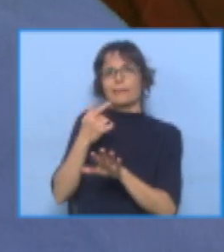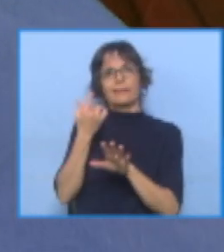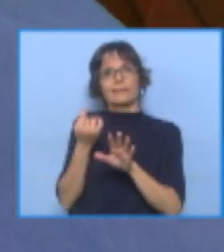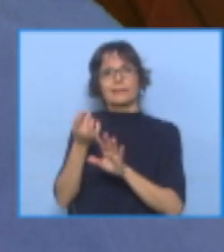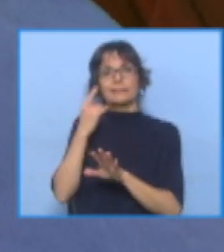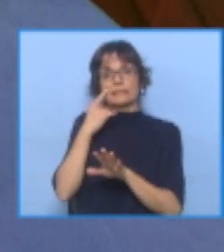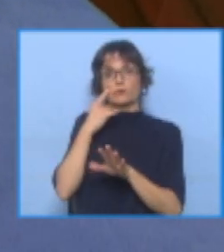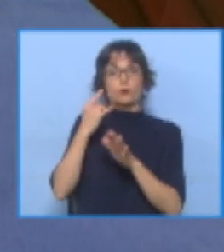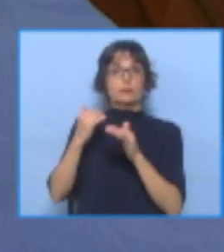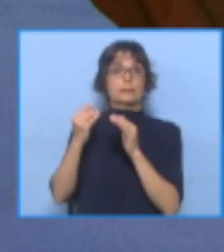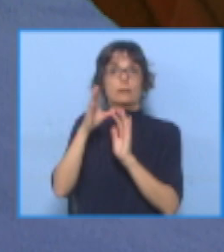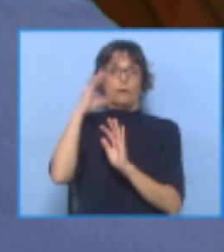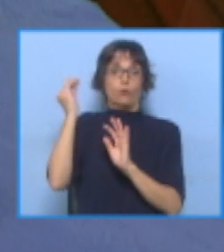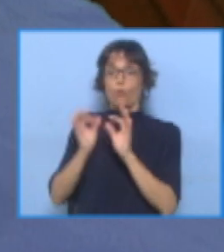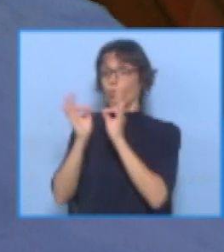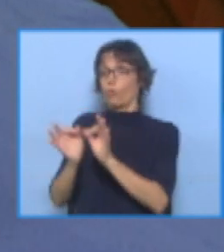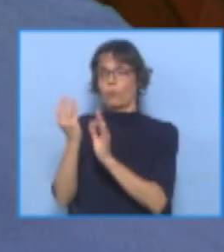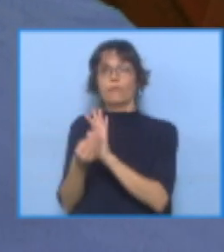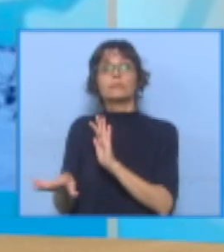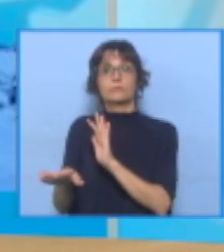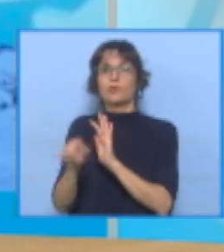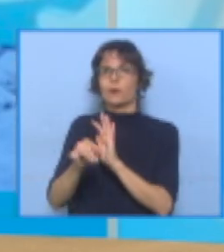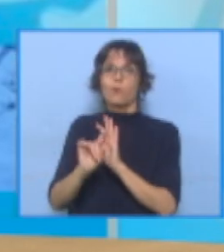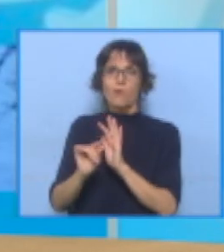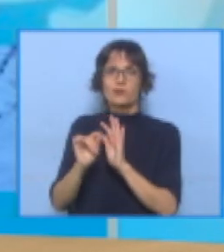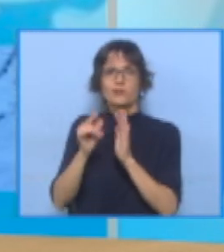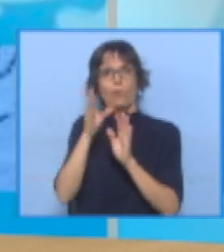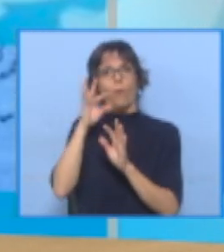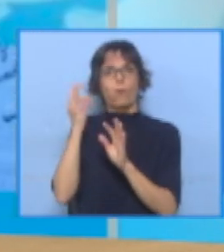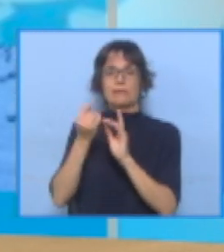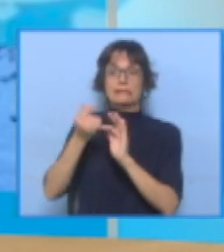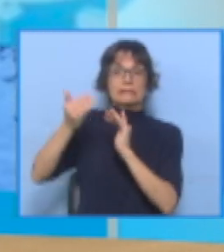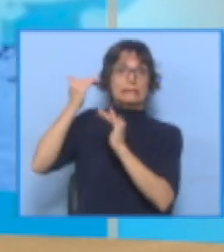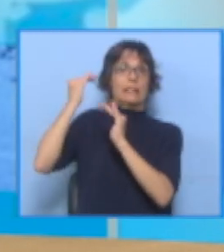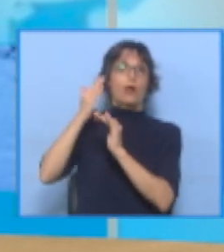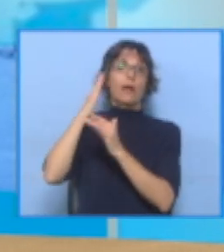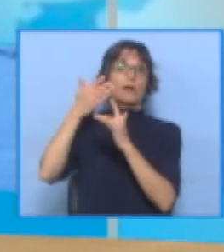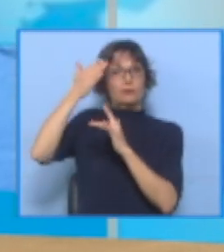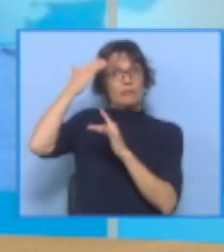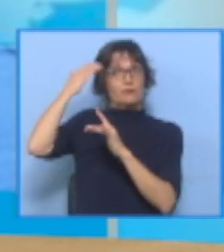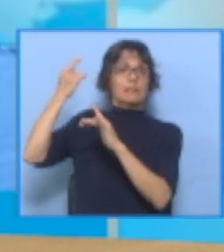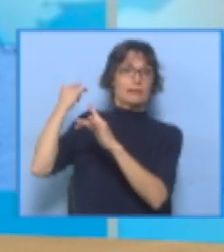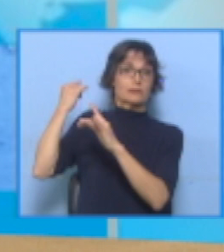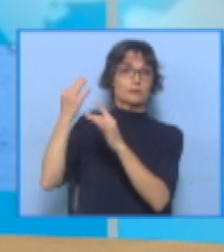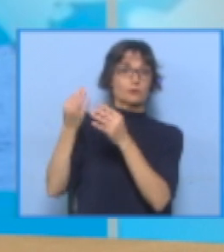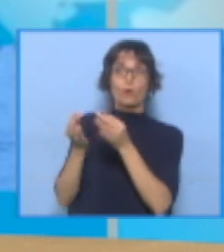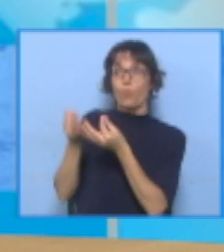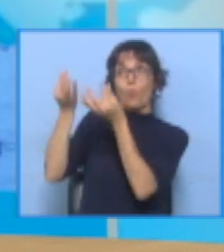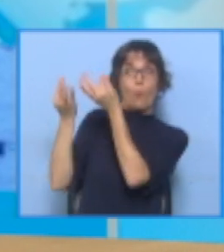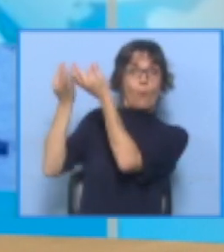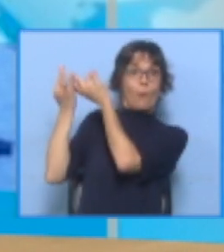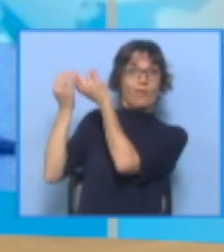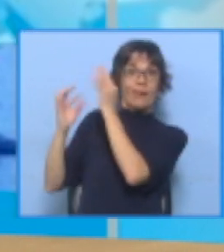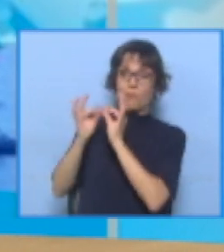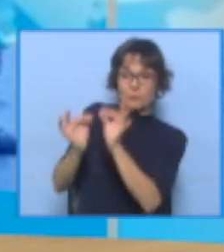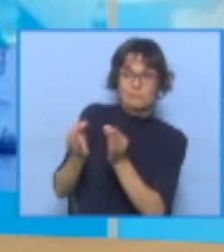são partilhados entre o casal, ou seja, entre marido e mulher, vai-se organizando